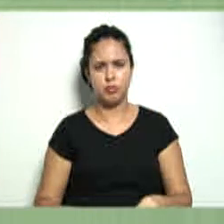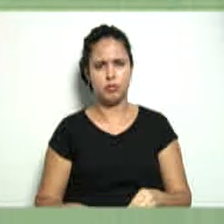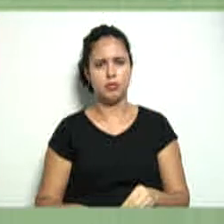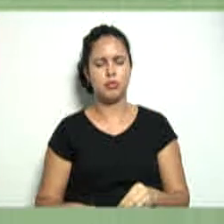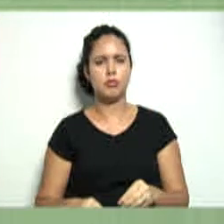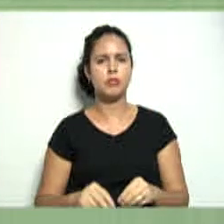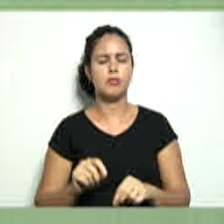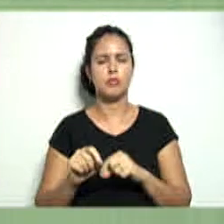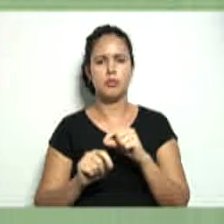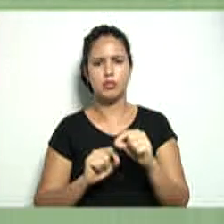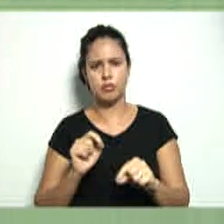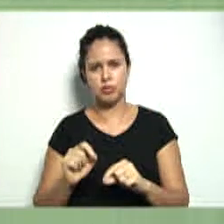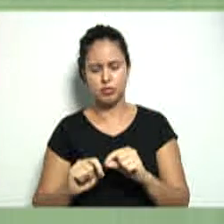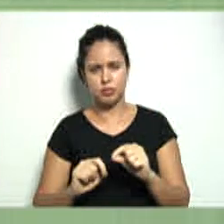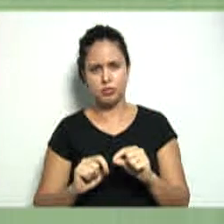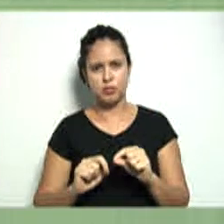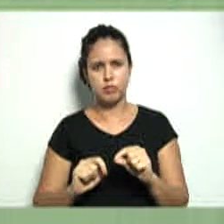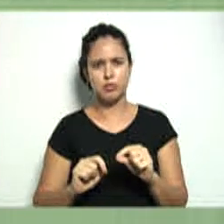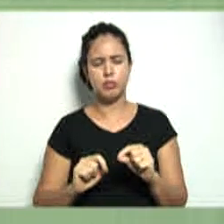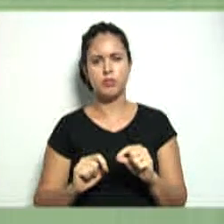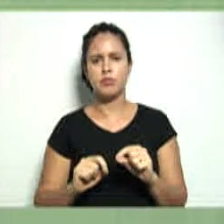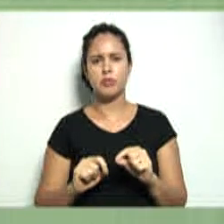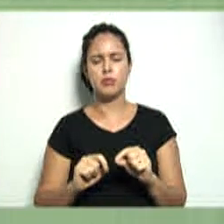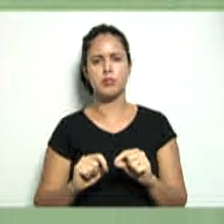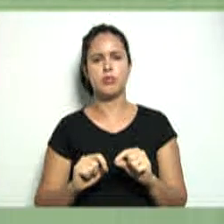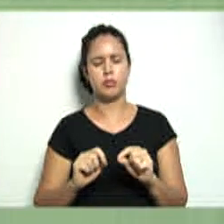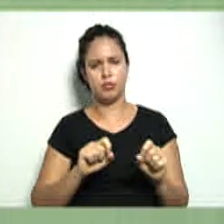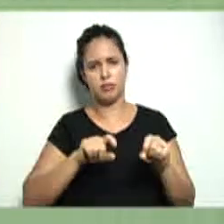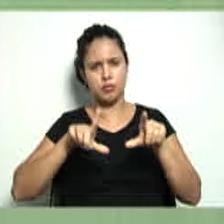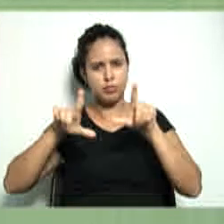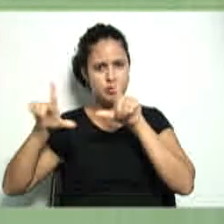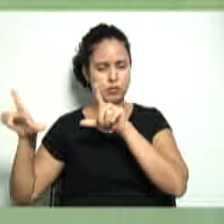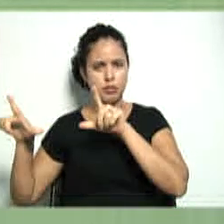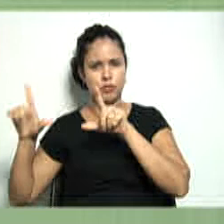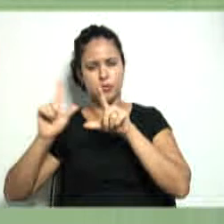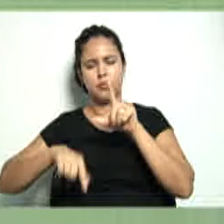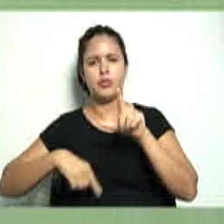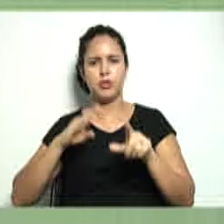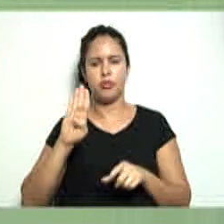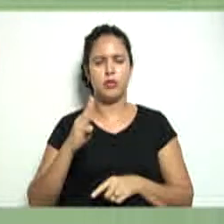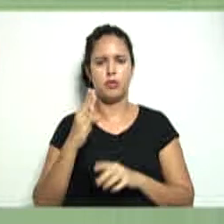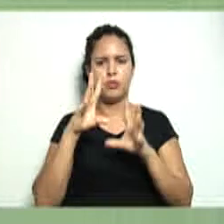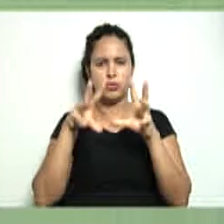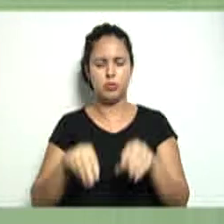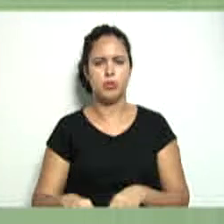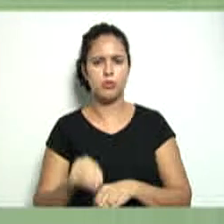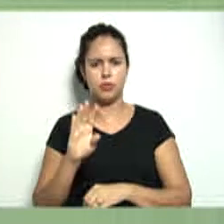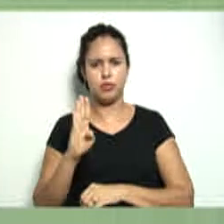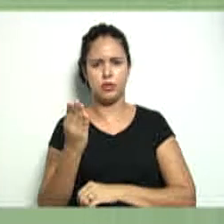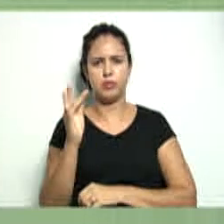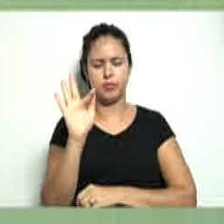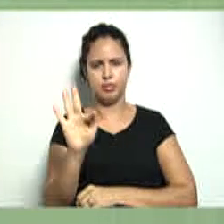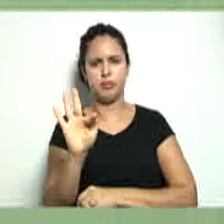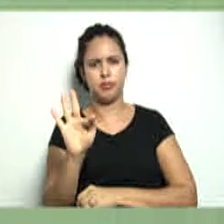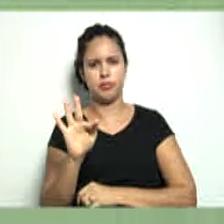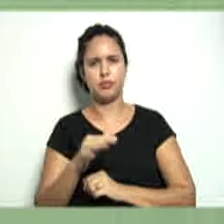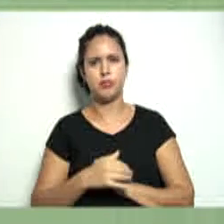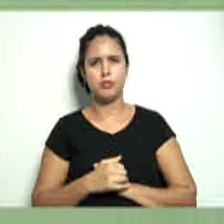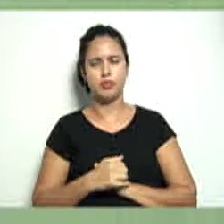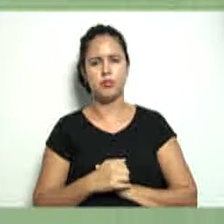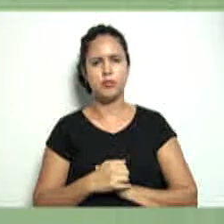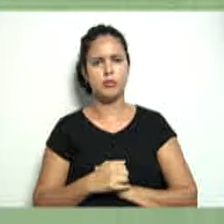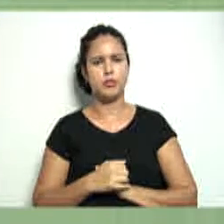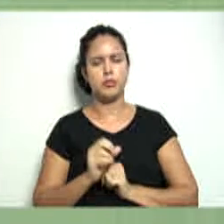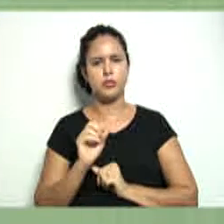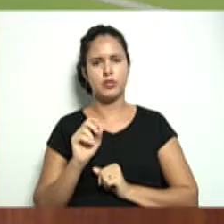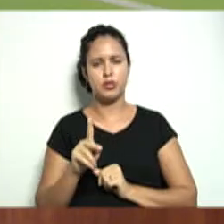questões aqui desse slide, elas são falsas. Muito